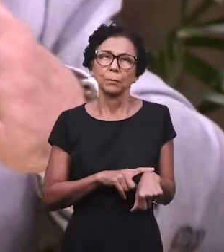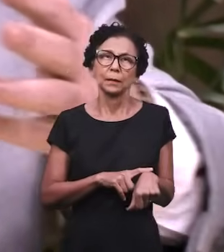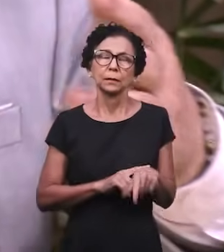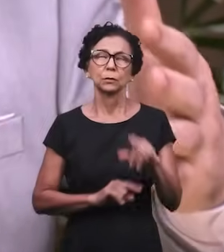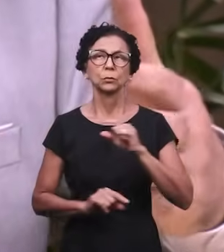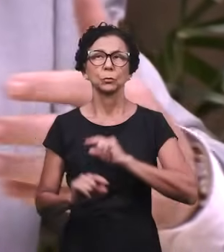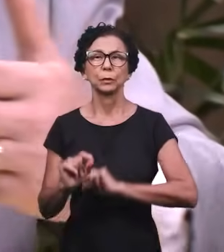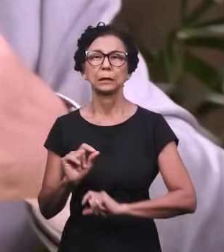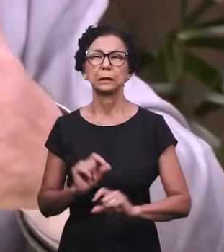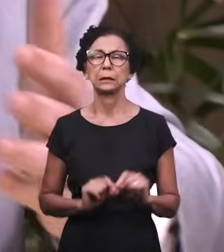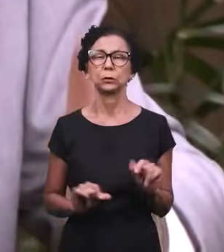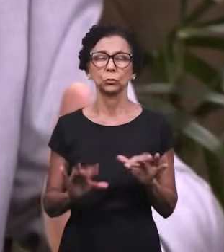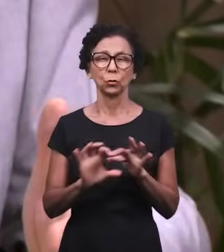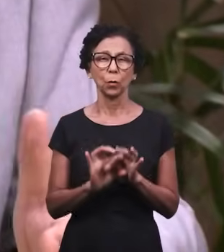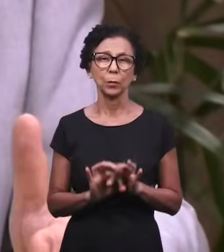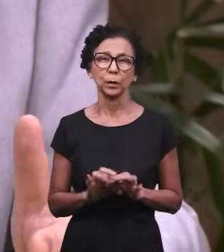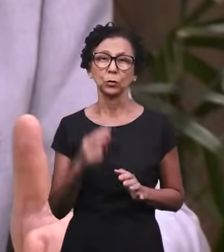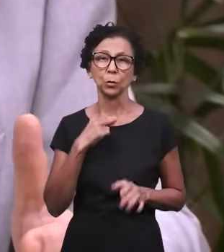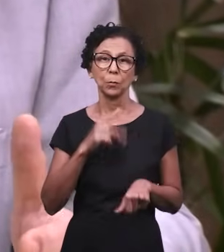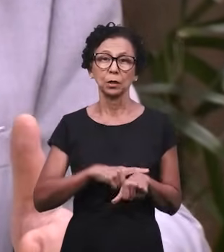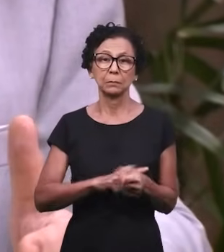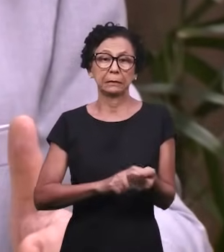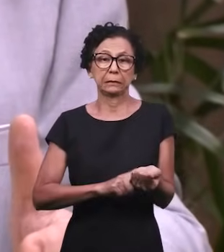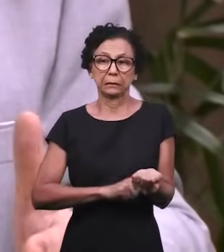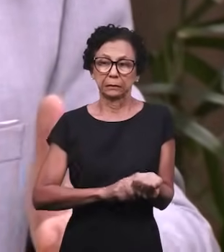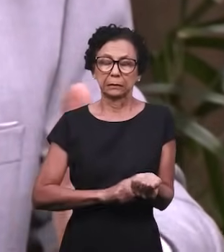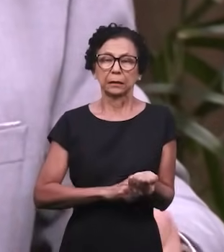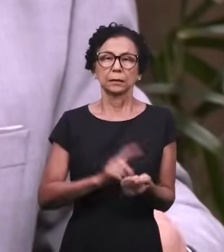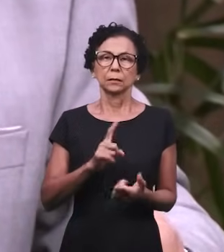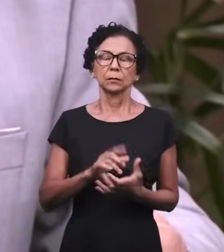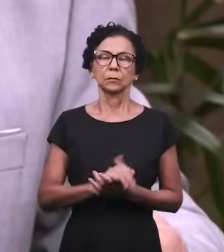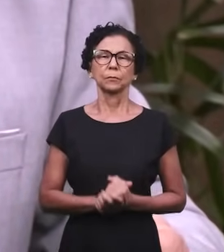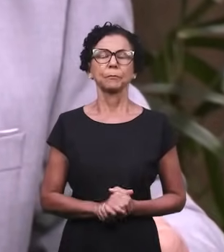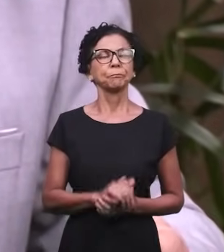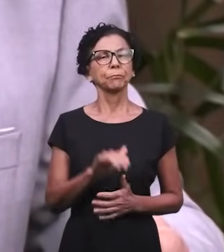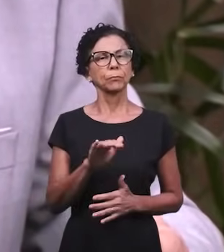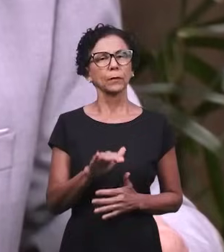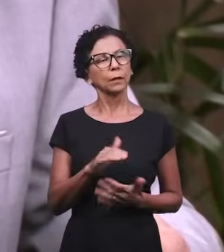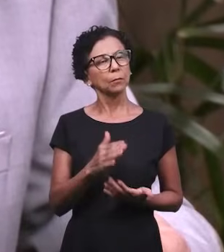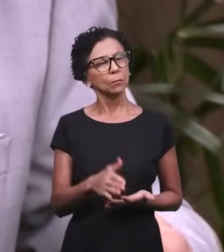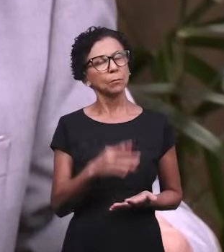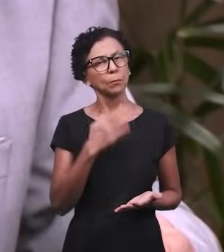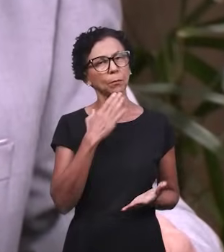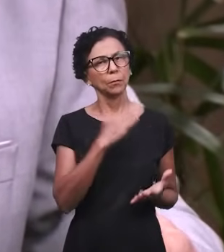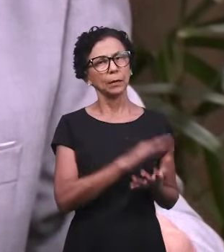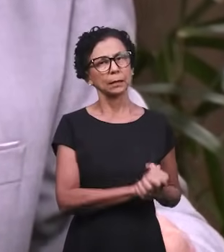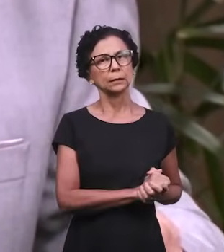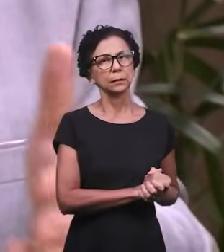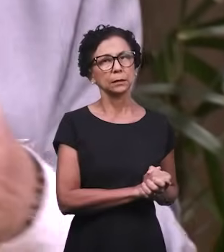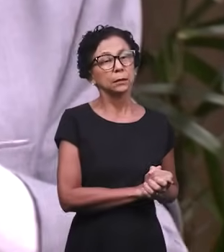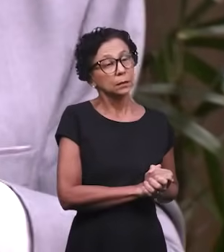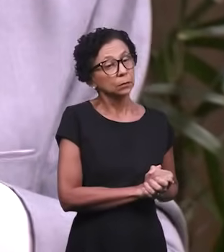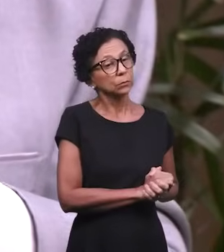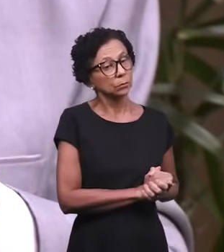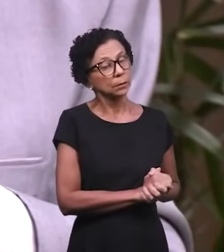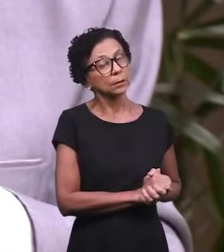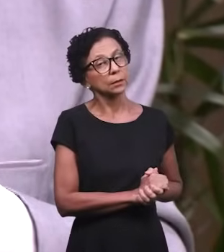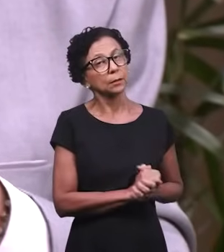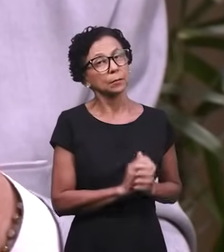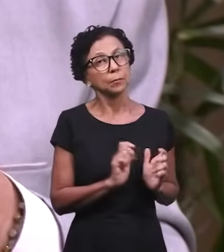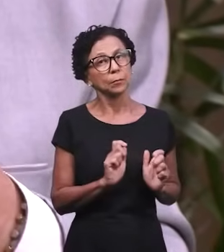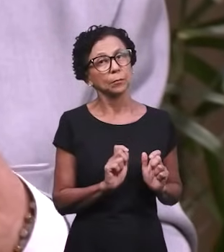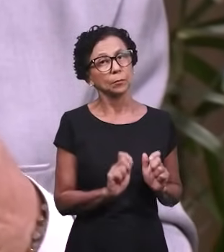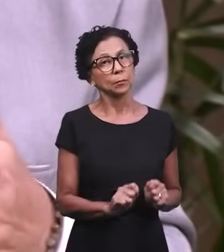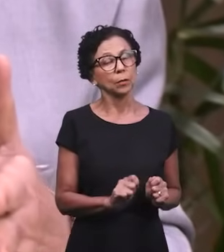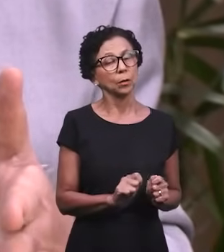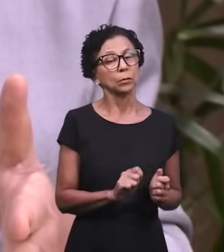até de de de de maior comunhão eh muitas vezes o marido pode chegar pra esposa né em atenção a essa essa